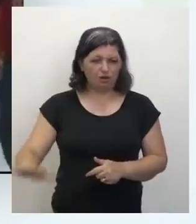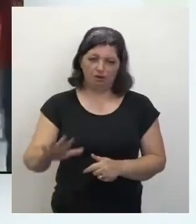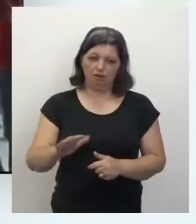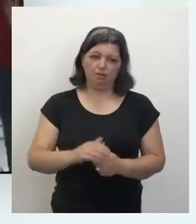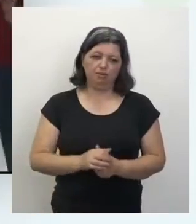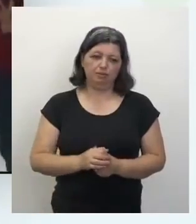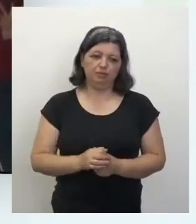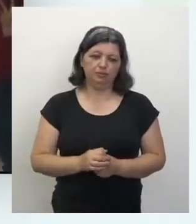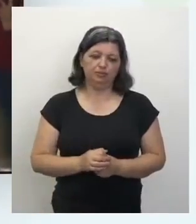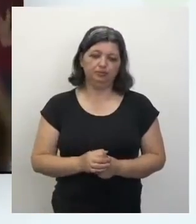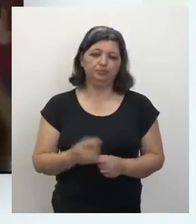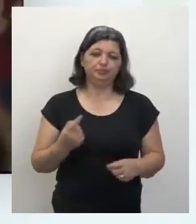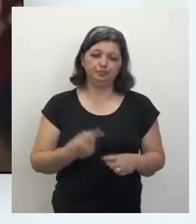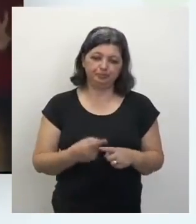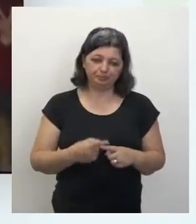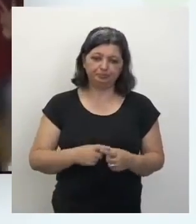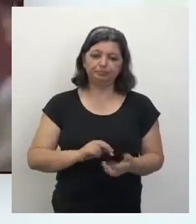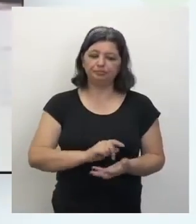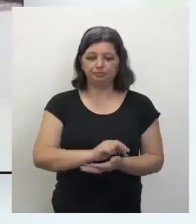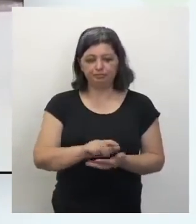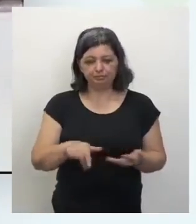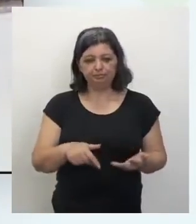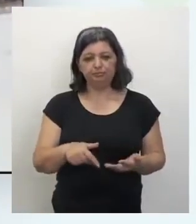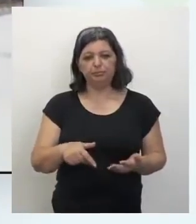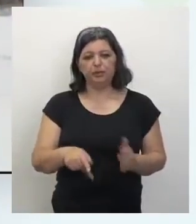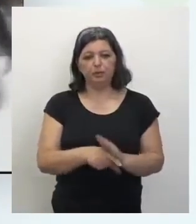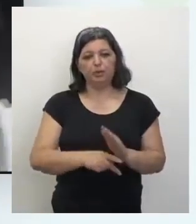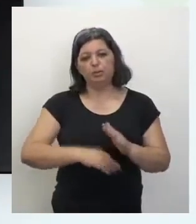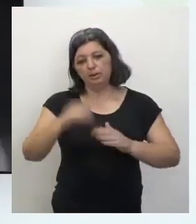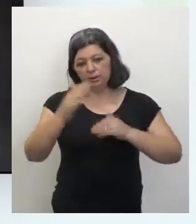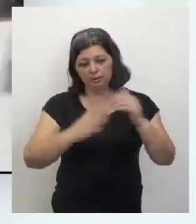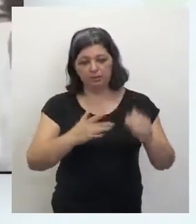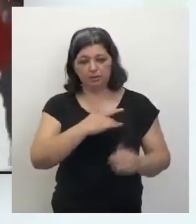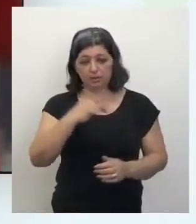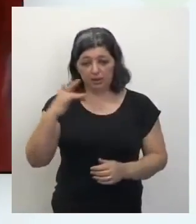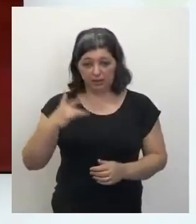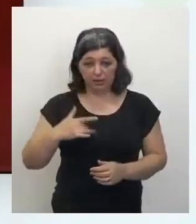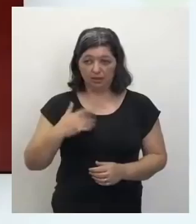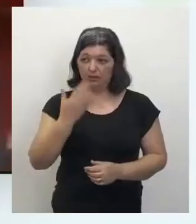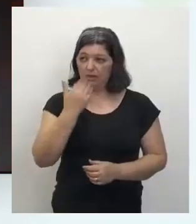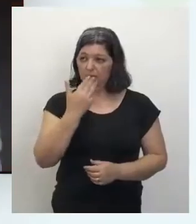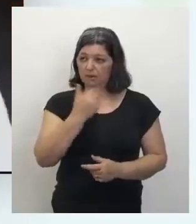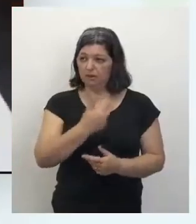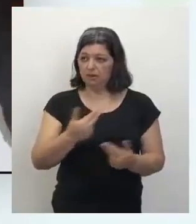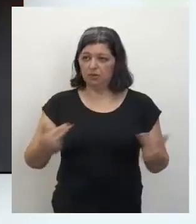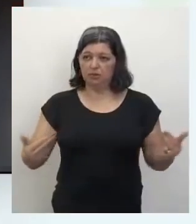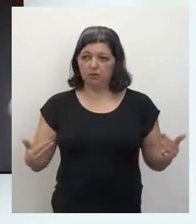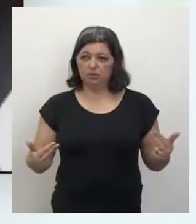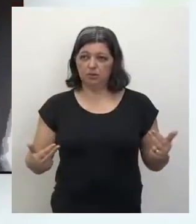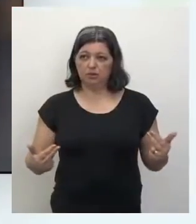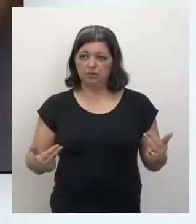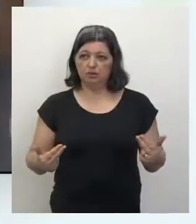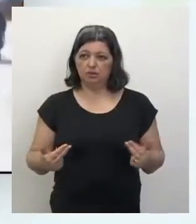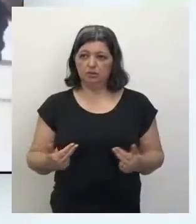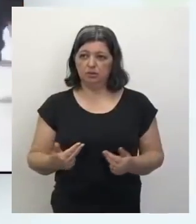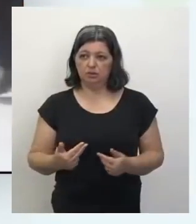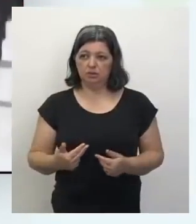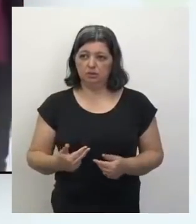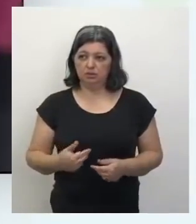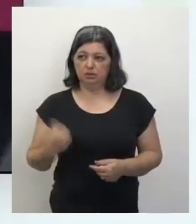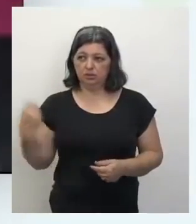e complexo, né? Então, os hábitos saudáveis de alimentação e atividade física, eles são